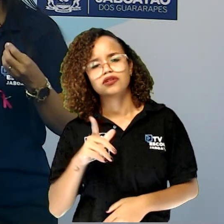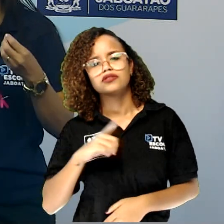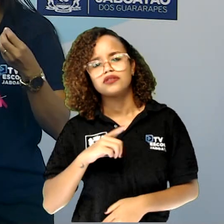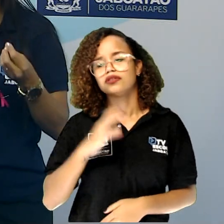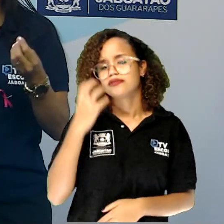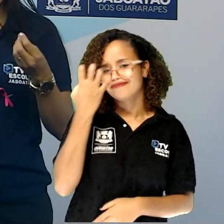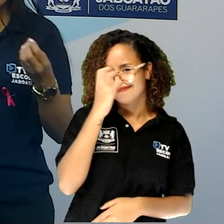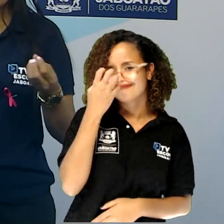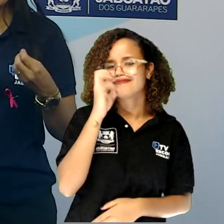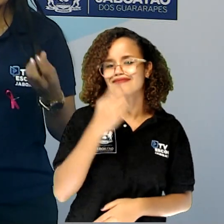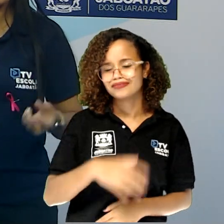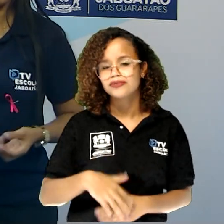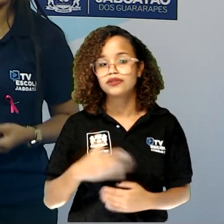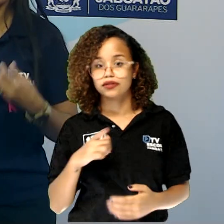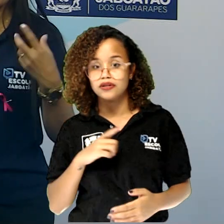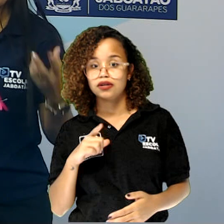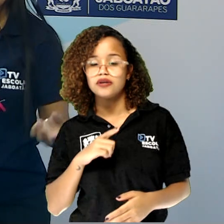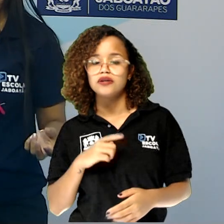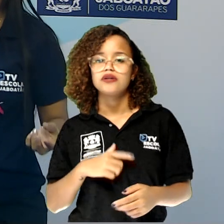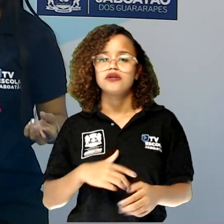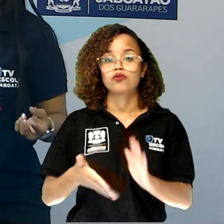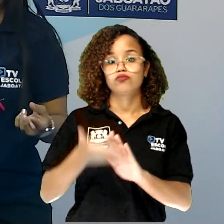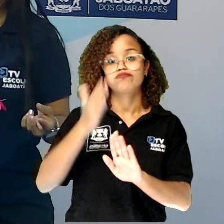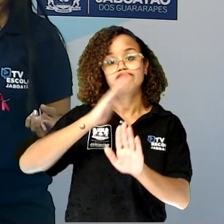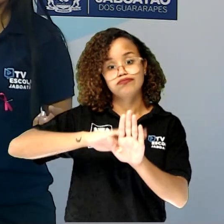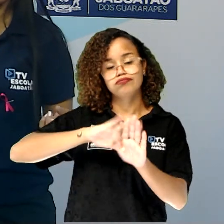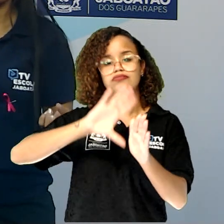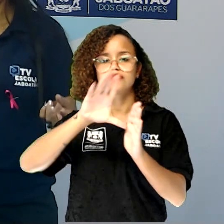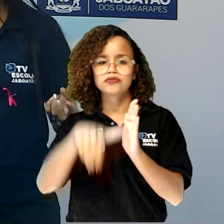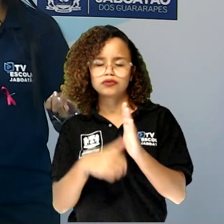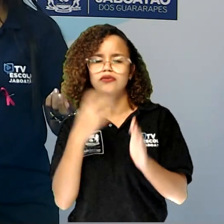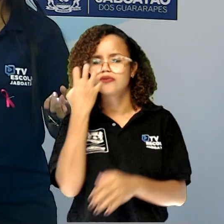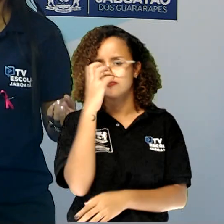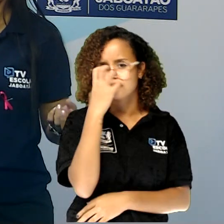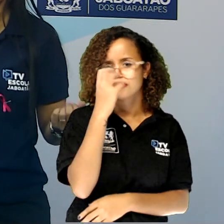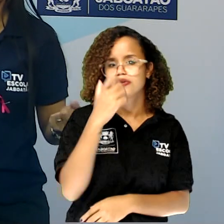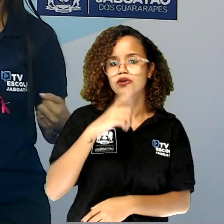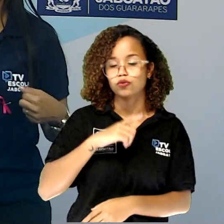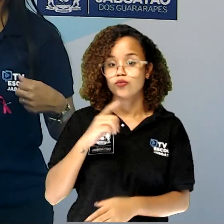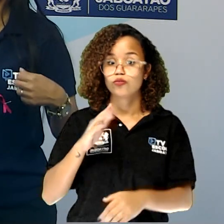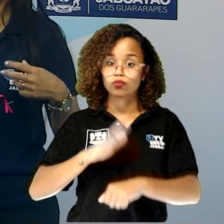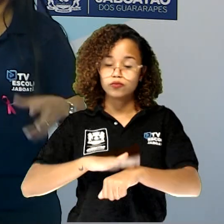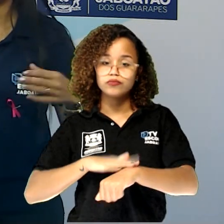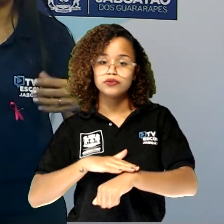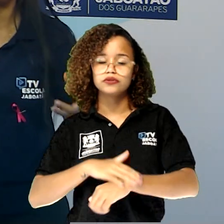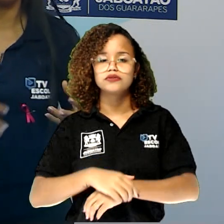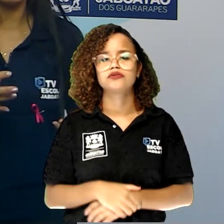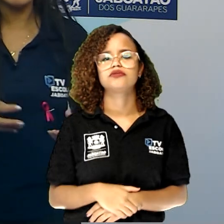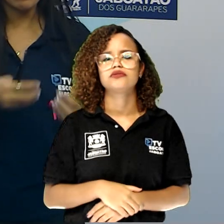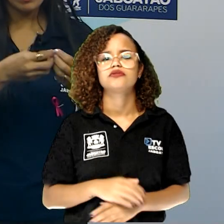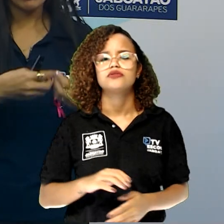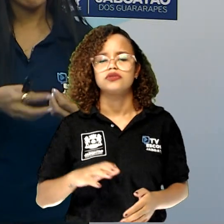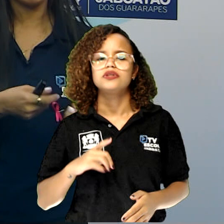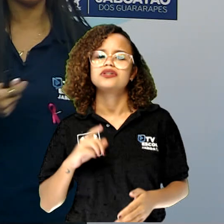de se expressar de maneira mais leve, né? Eu critico, dou uma opinião utilizando de uma forma mais